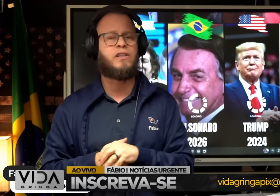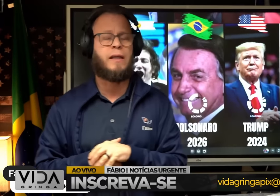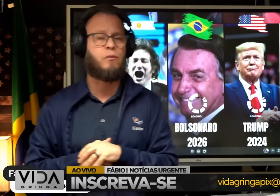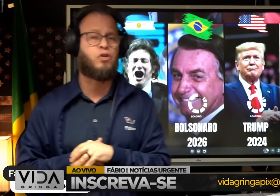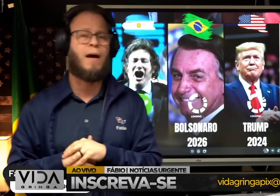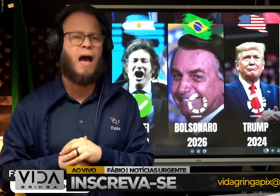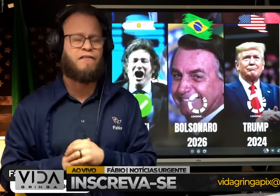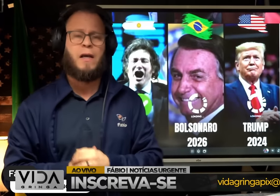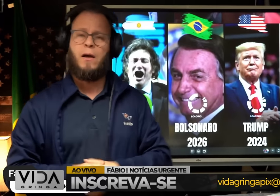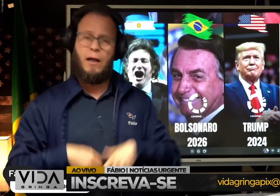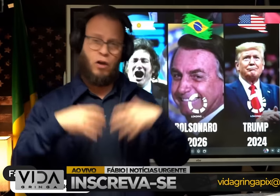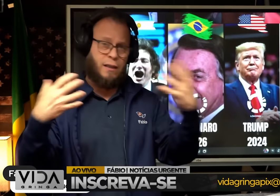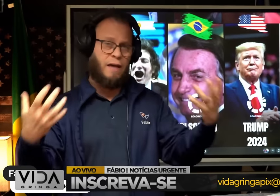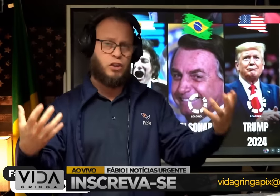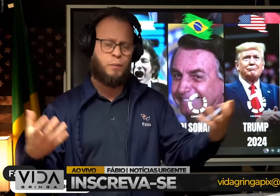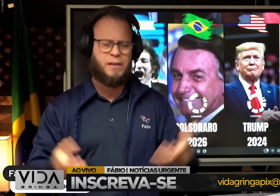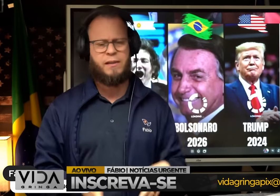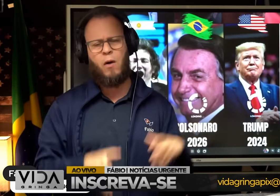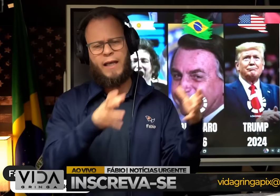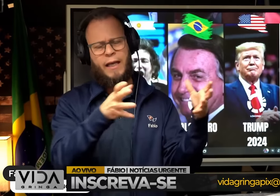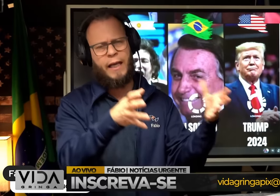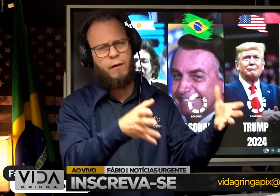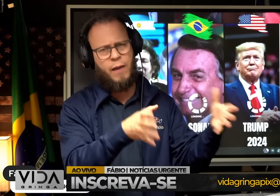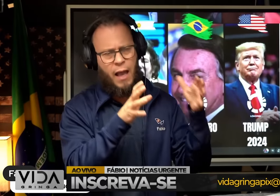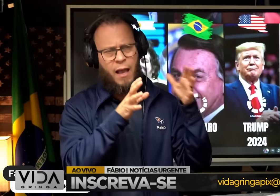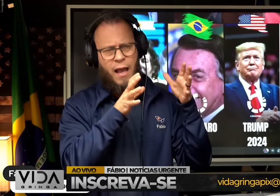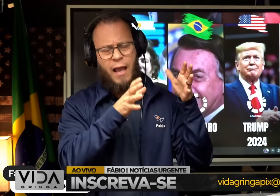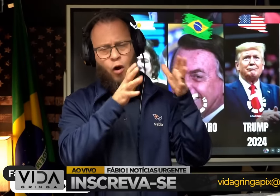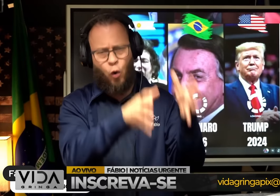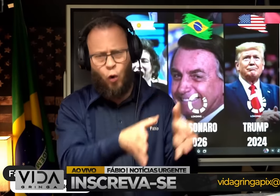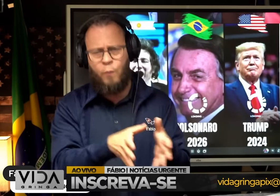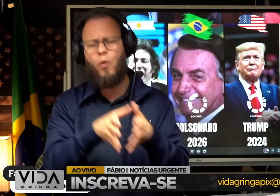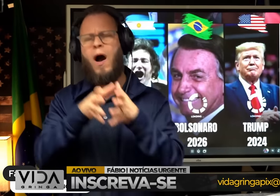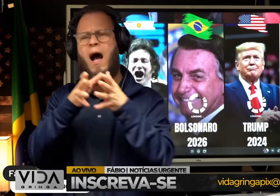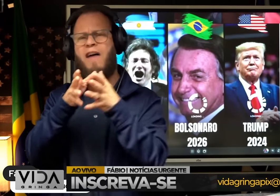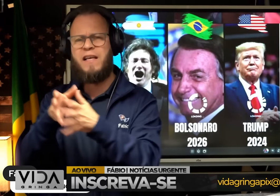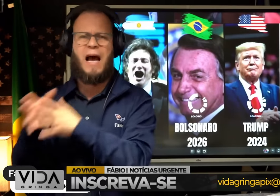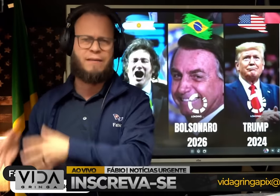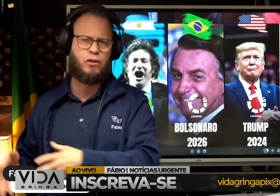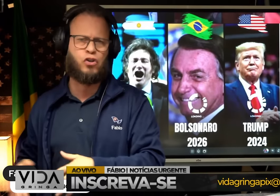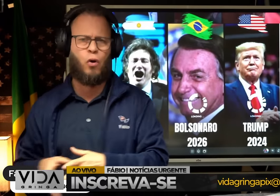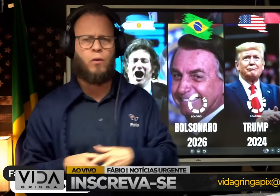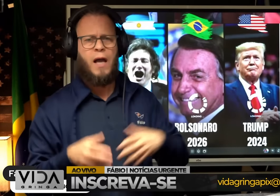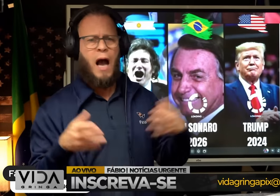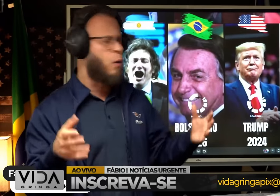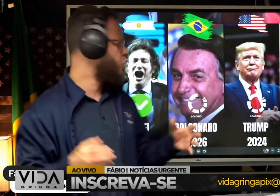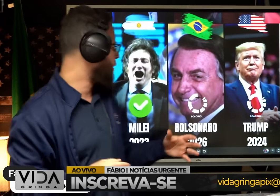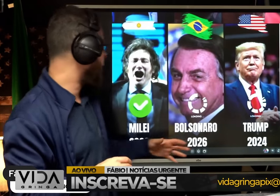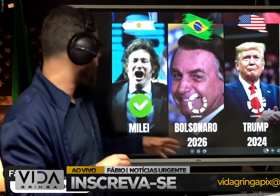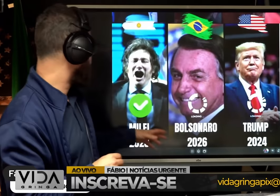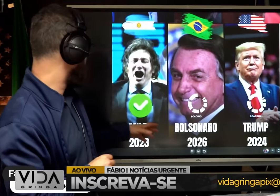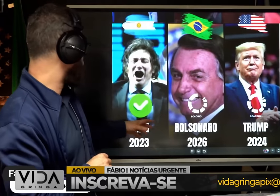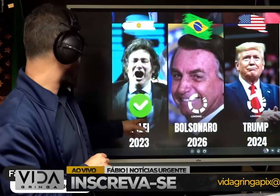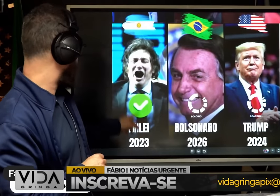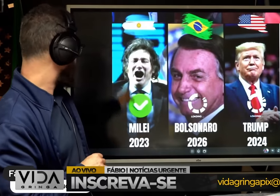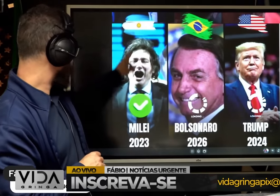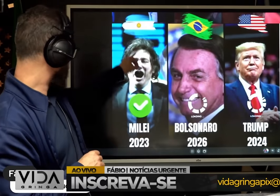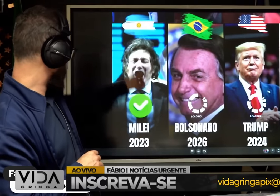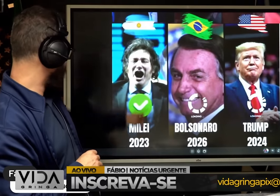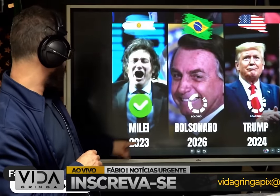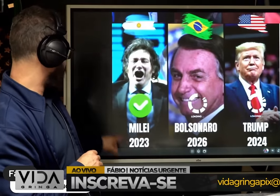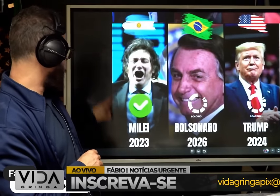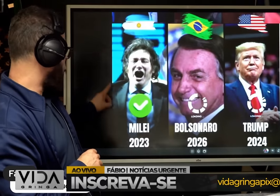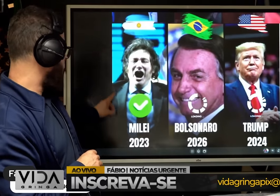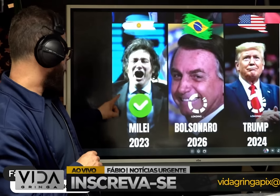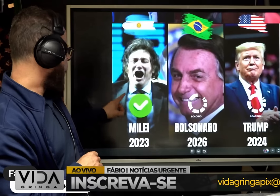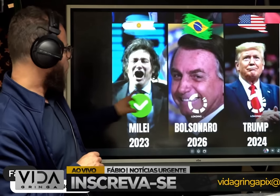nós teremos uma live, a nossa live especial, que é rumo à virada de jogo, onde nós acreditamos nisso aqui. O